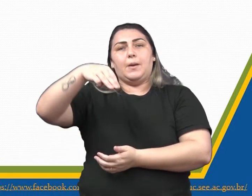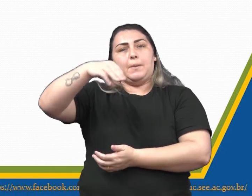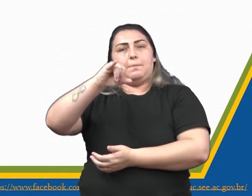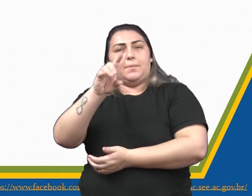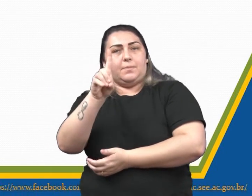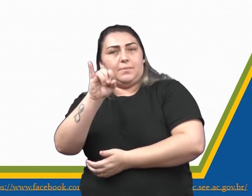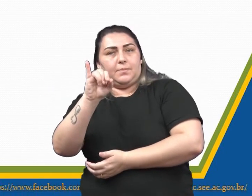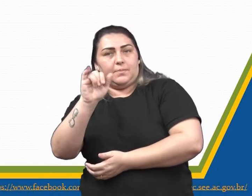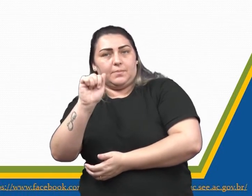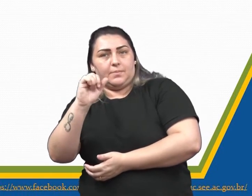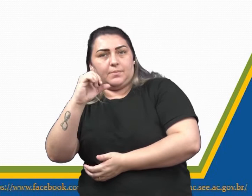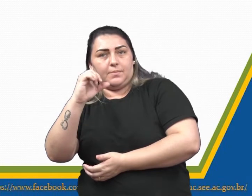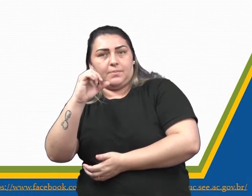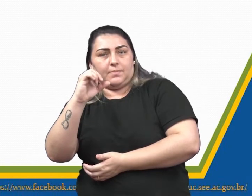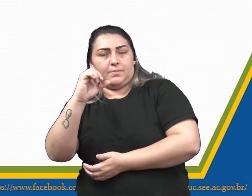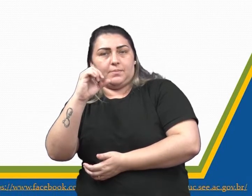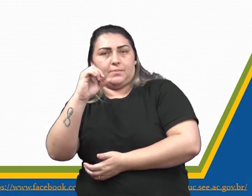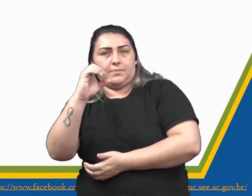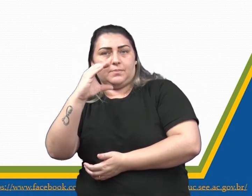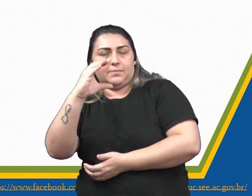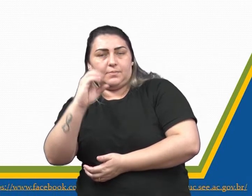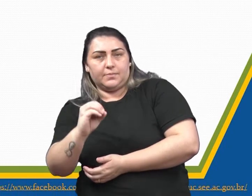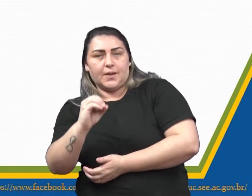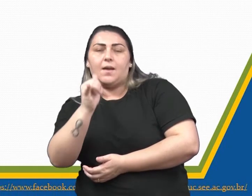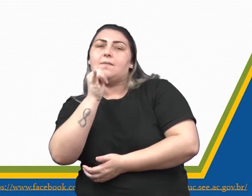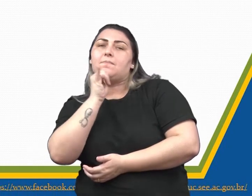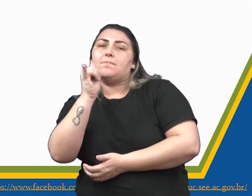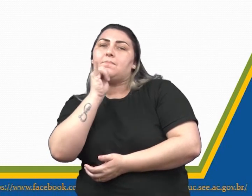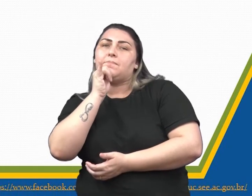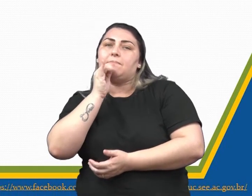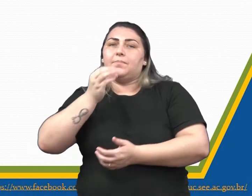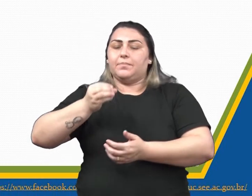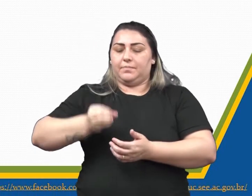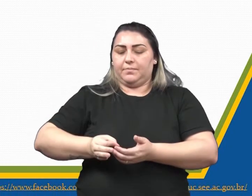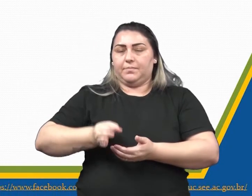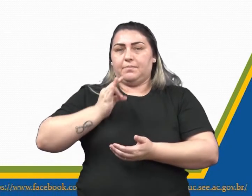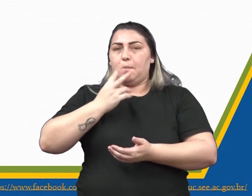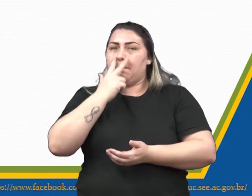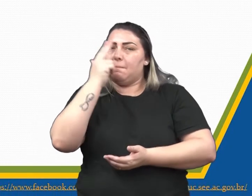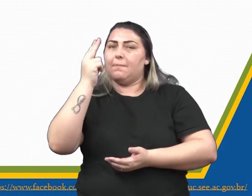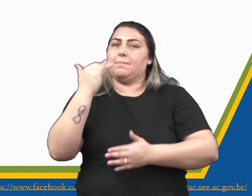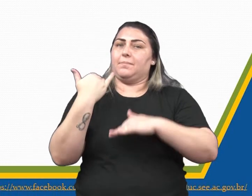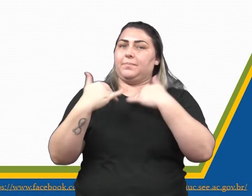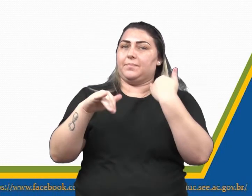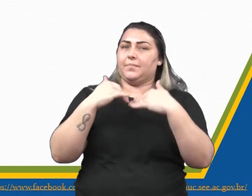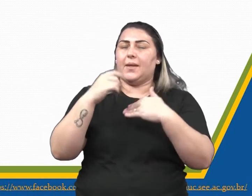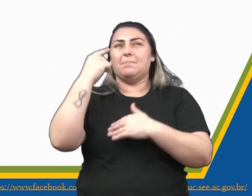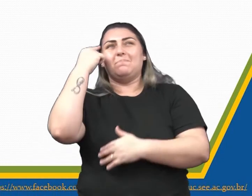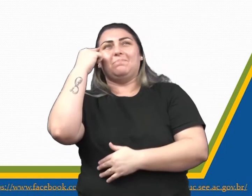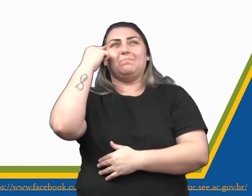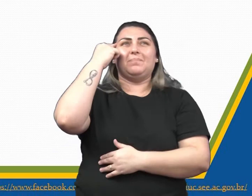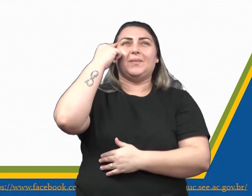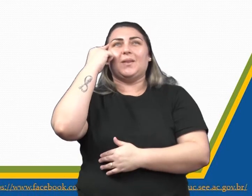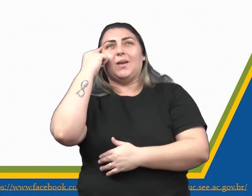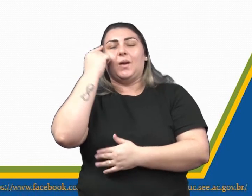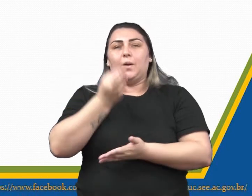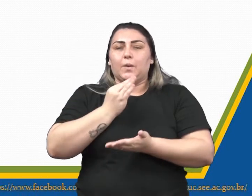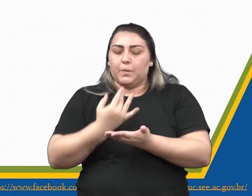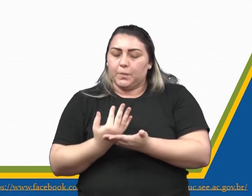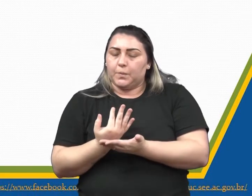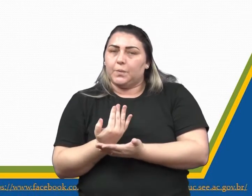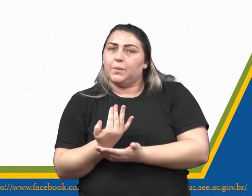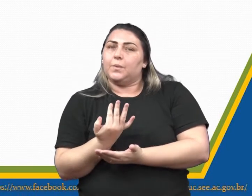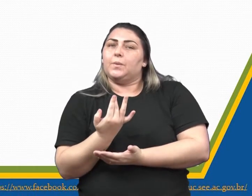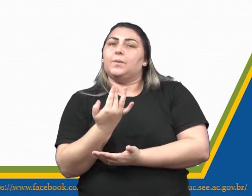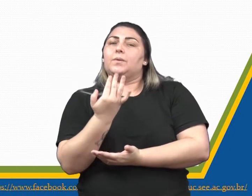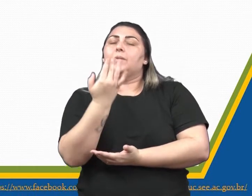Por isso, temos o exemplo dessa xícara, que parece que está em movimento, nos fazendo imaginar um café quente e saboroso,